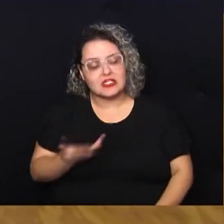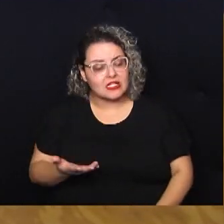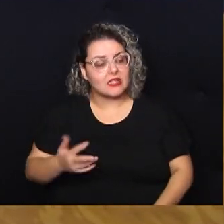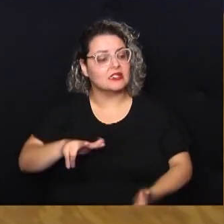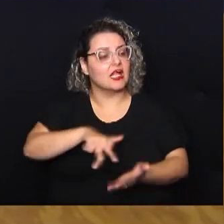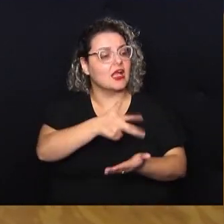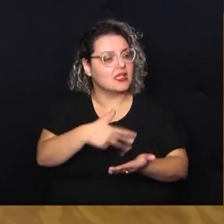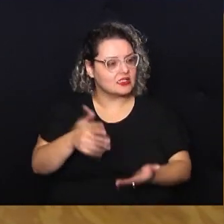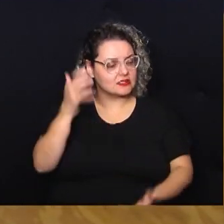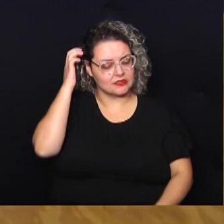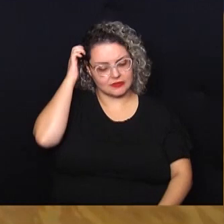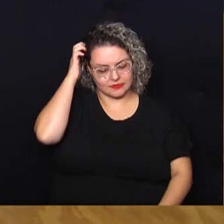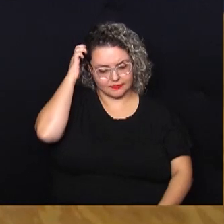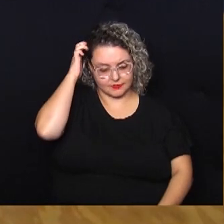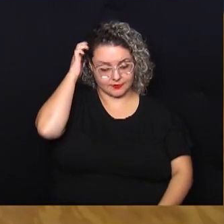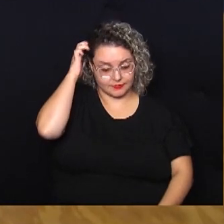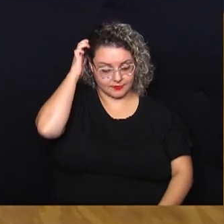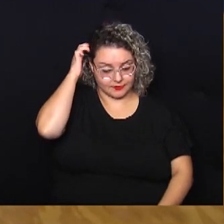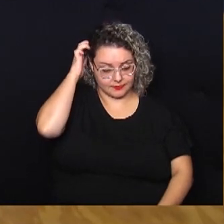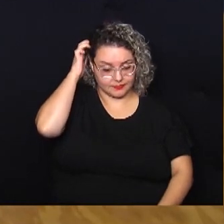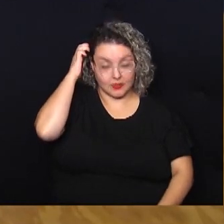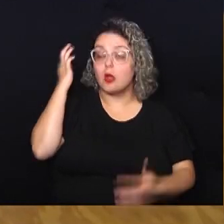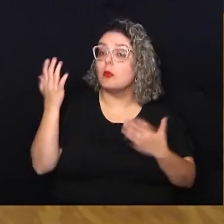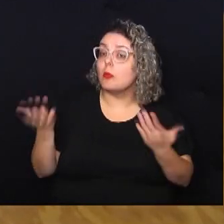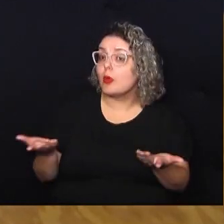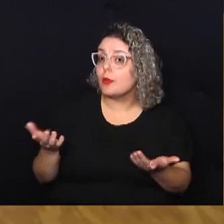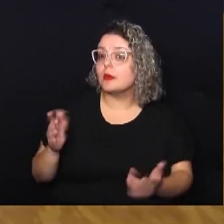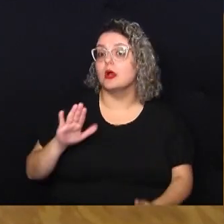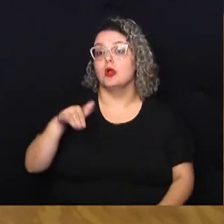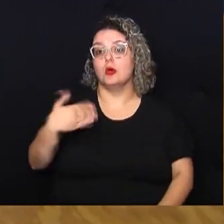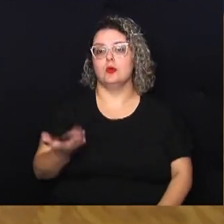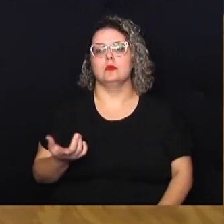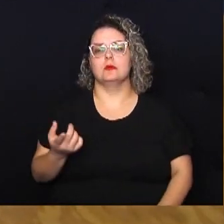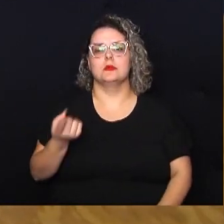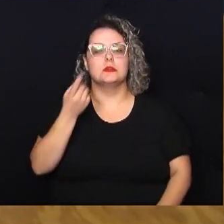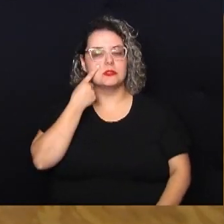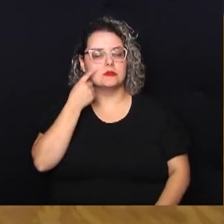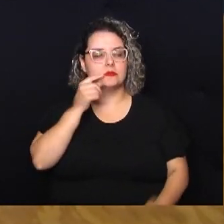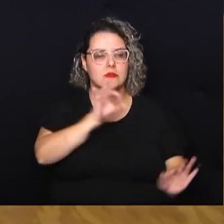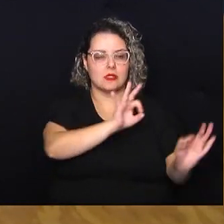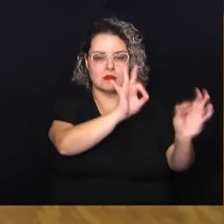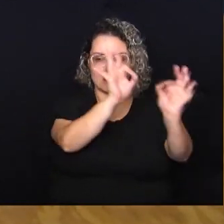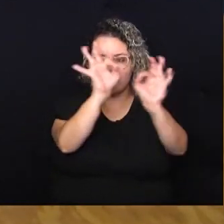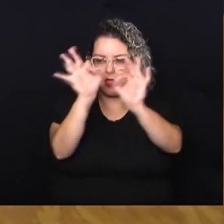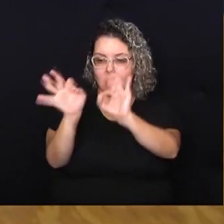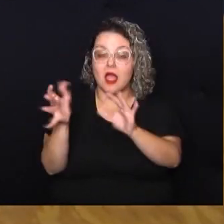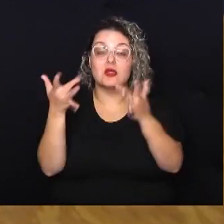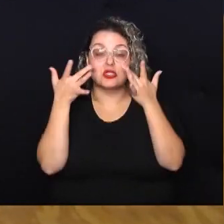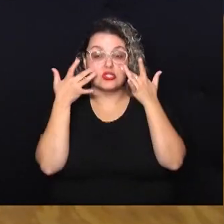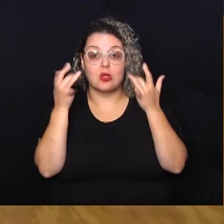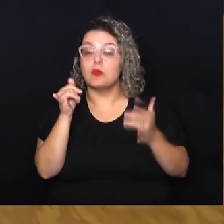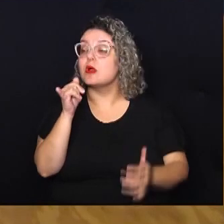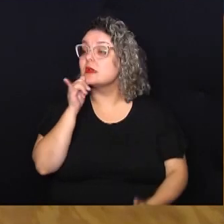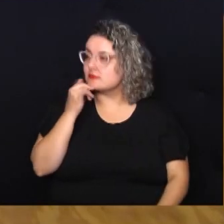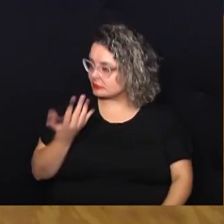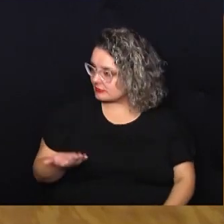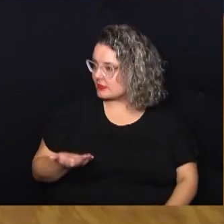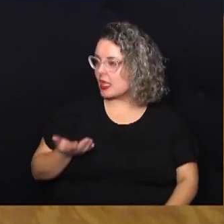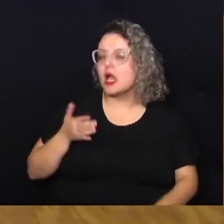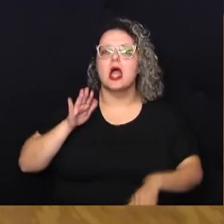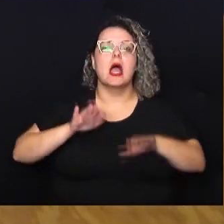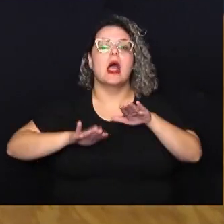dança. Bom, quando a gente assiste espetáculos de teatro, por exemplo, às vezes elas trazem